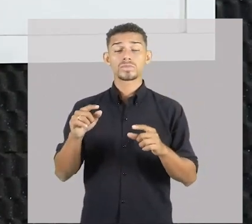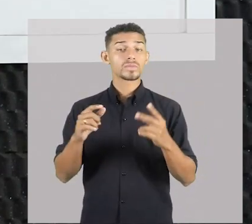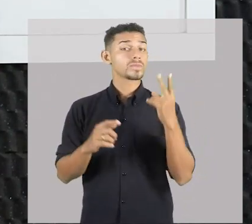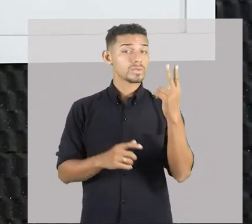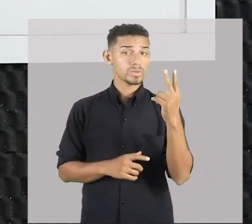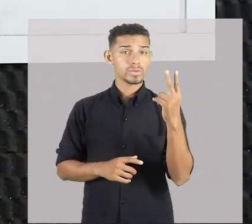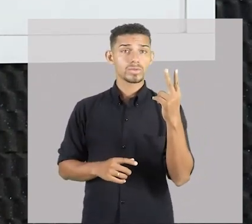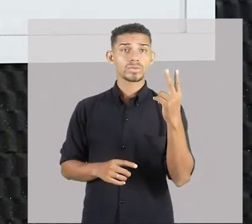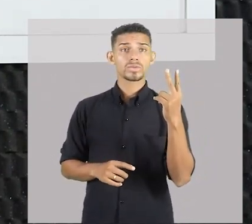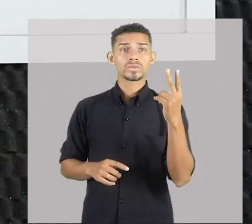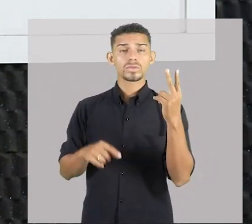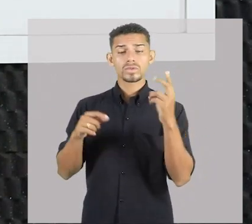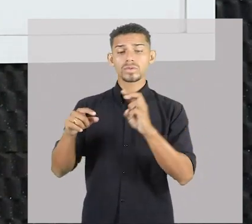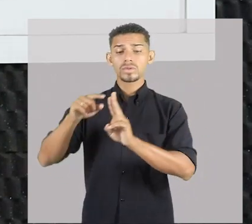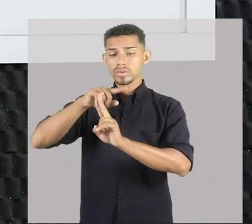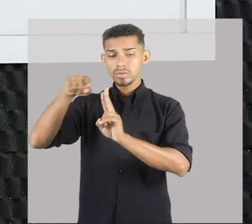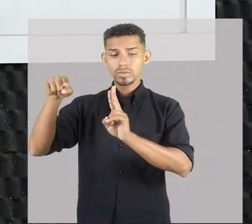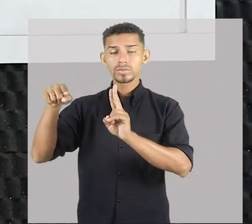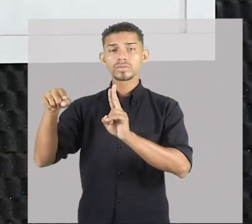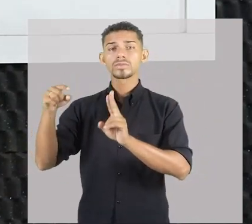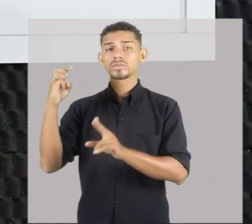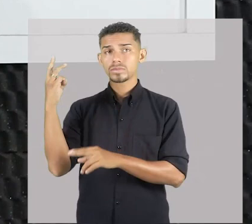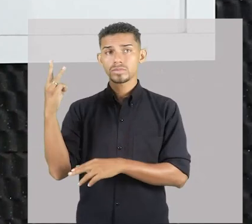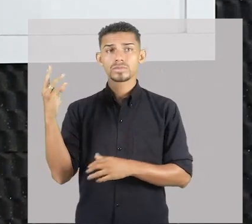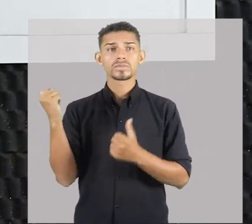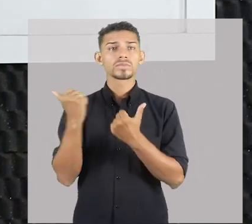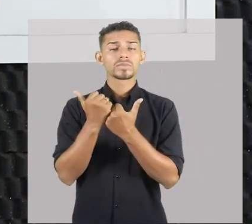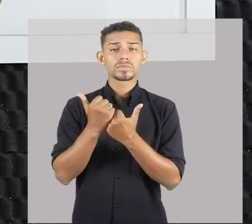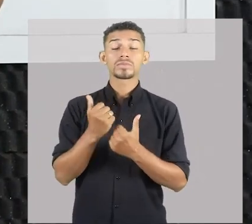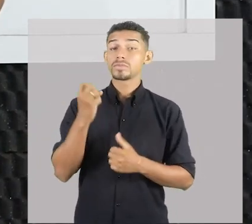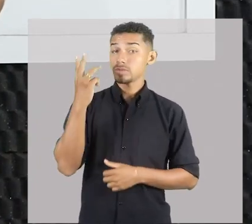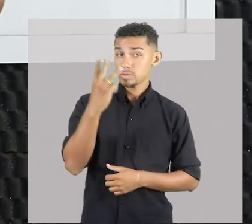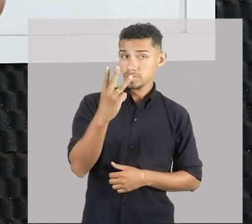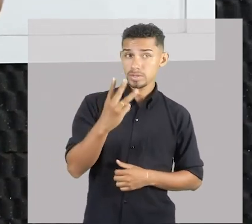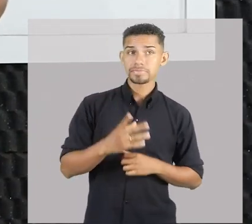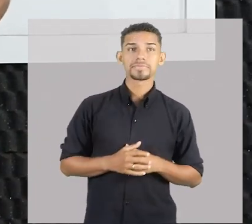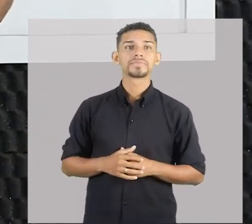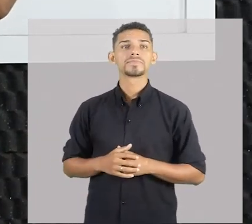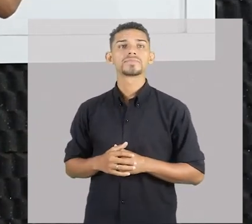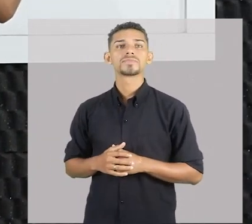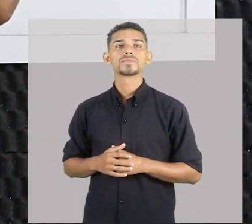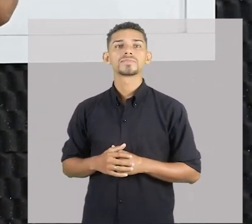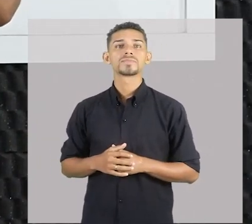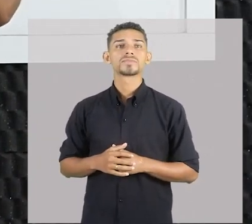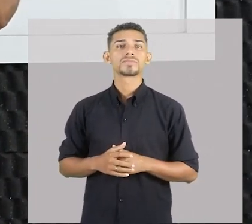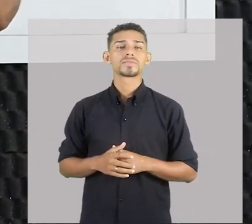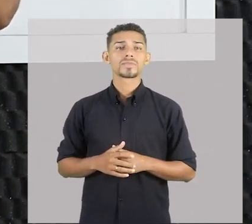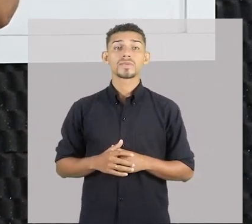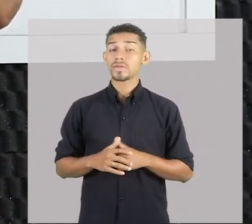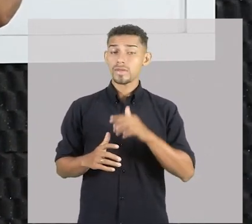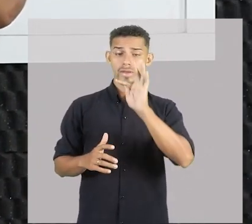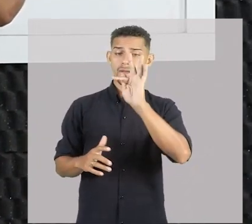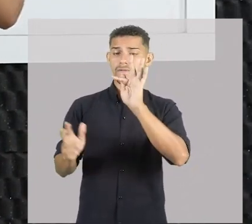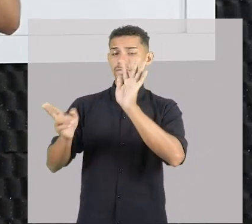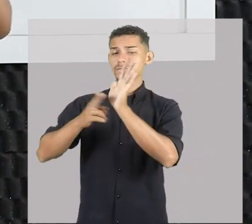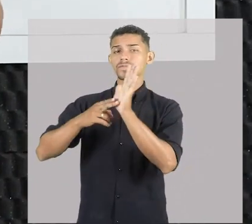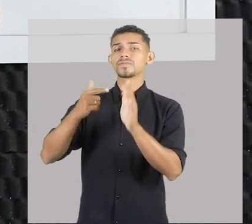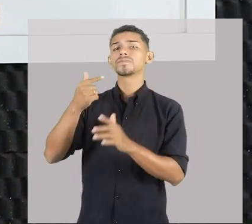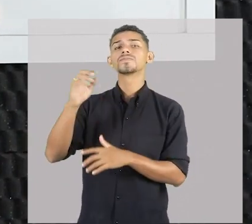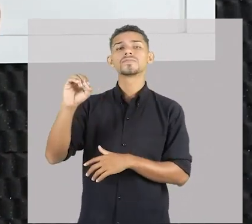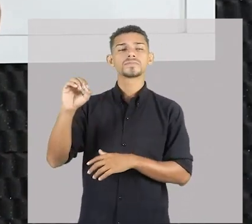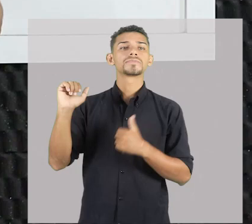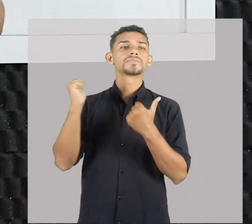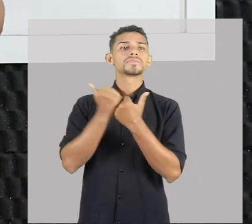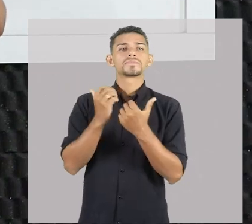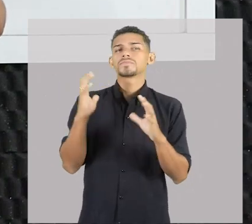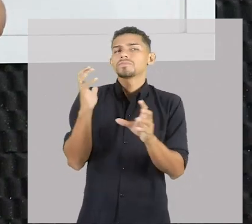O exercício pediu para a gente considerar π igual a 3. 3 vezes ali, ó, 70. Aí agora